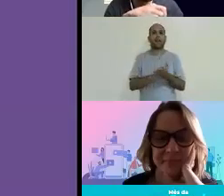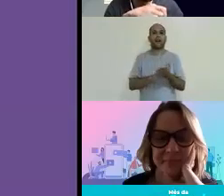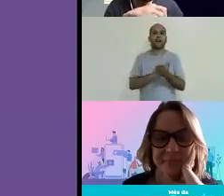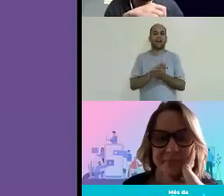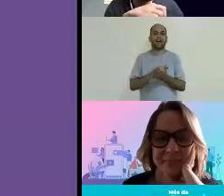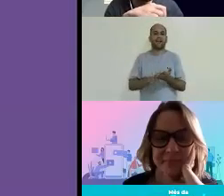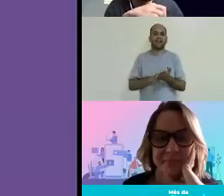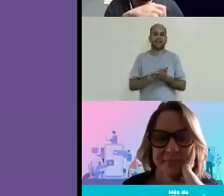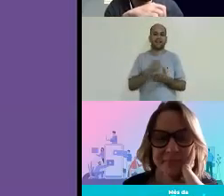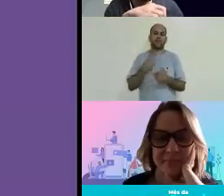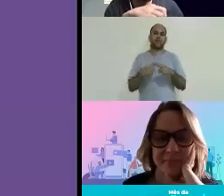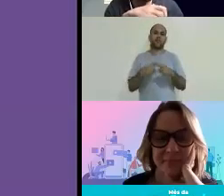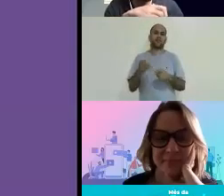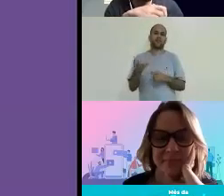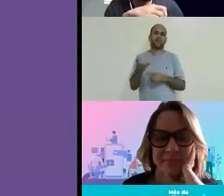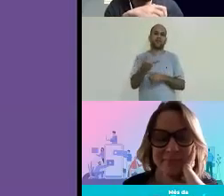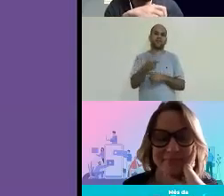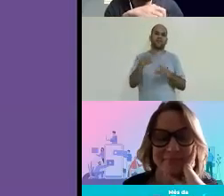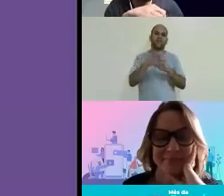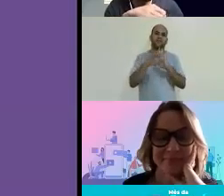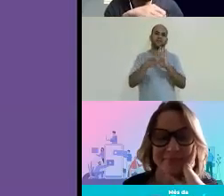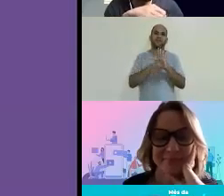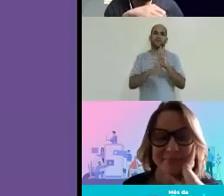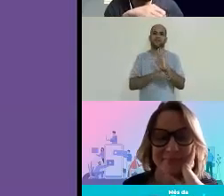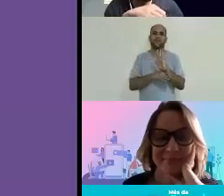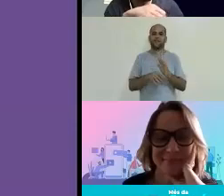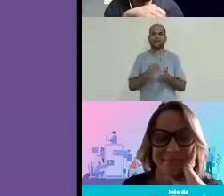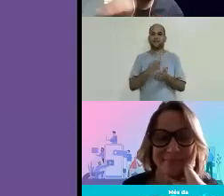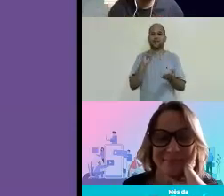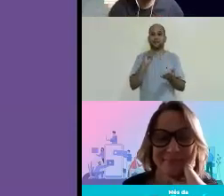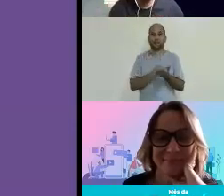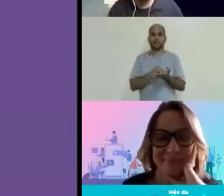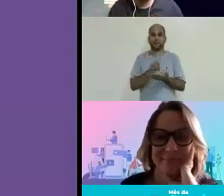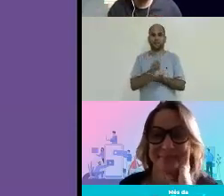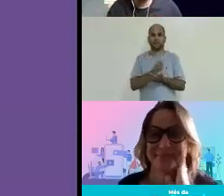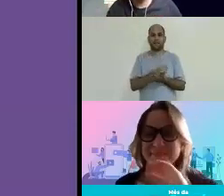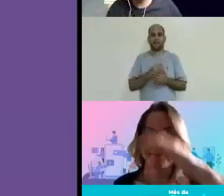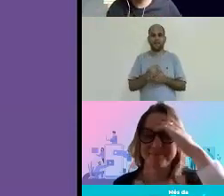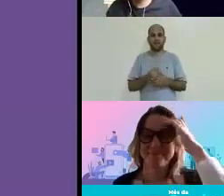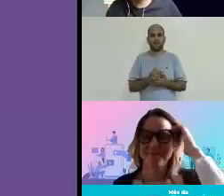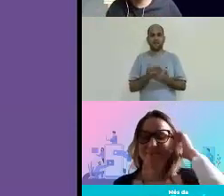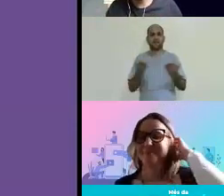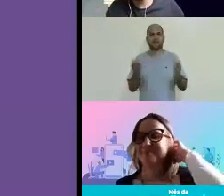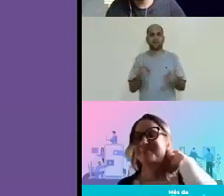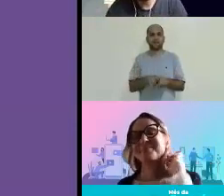realmente incrível a programação. Vou colocar aqui e a galera também...